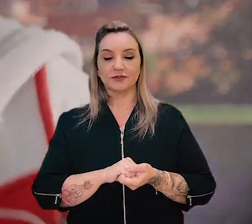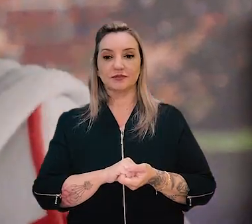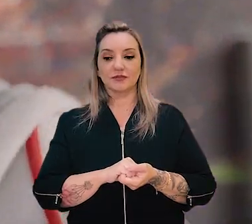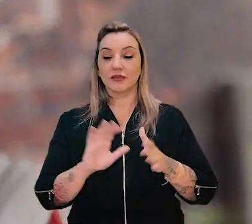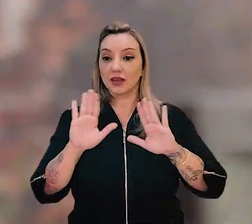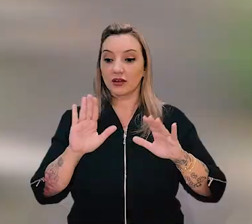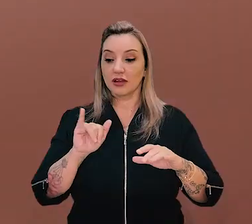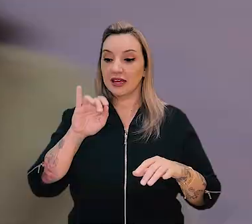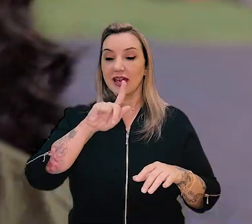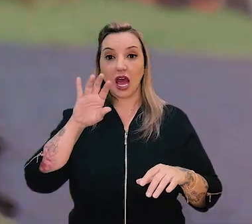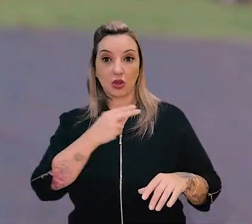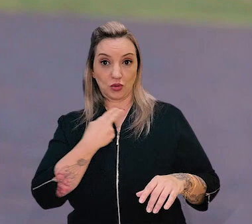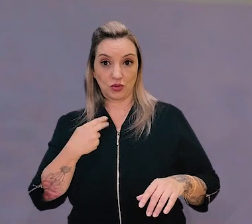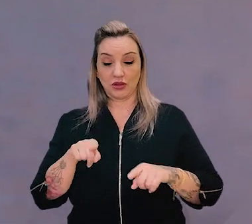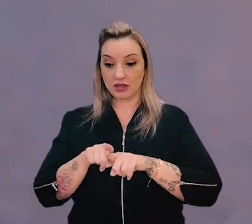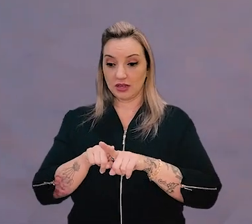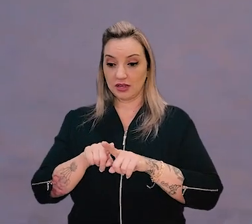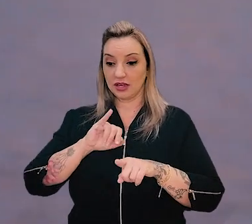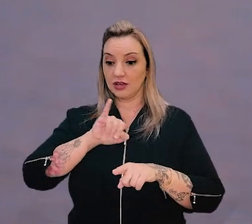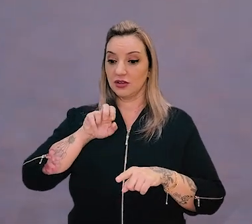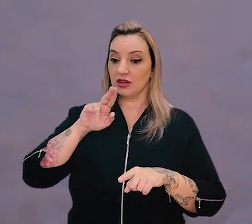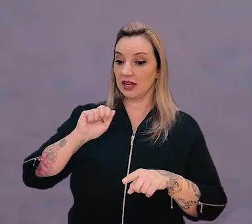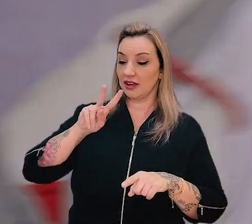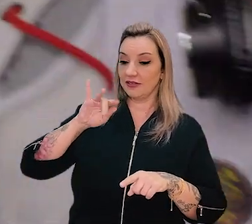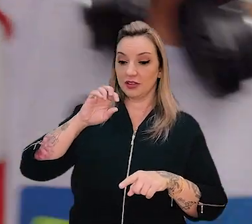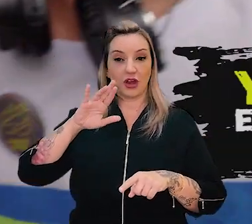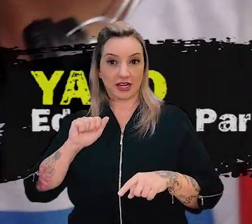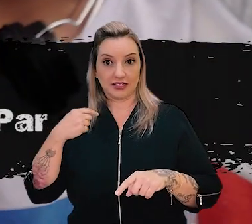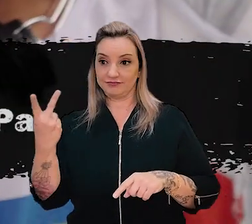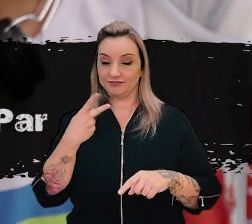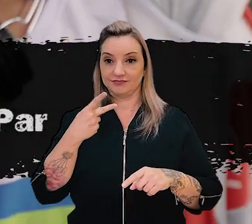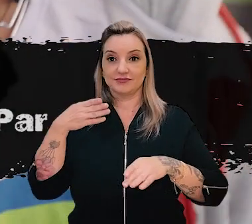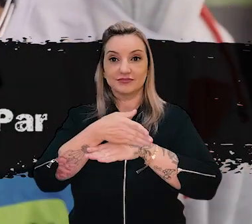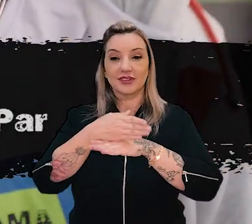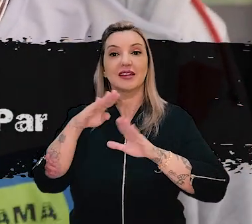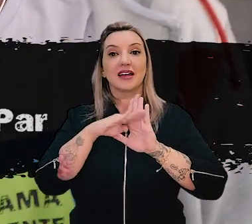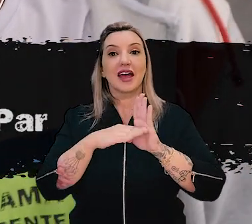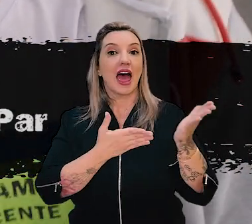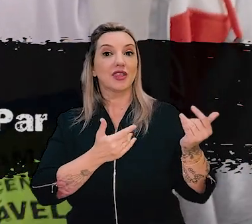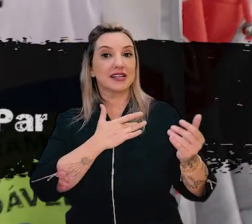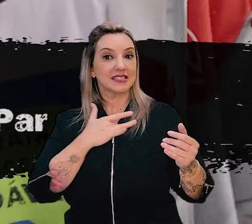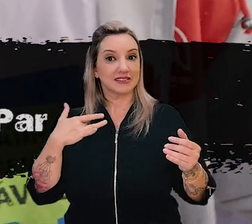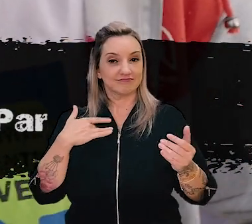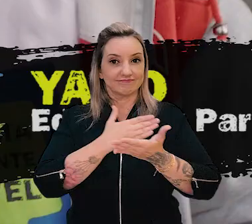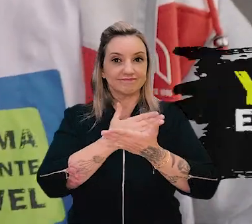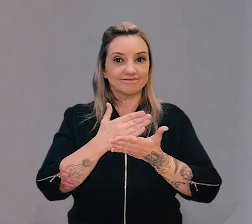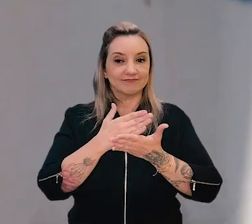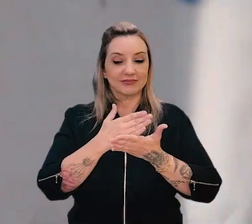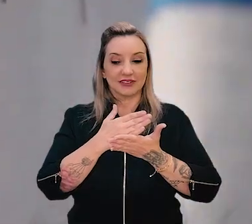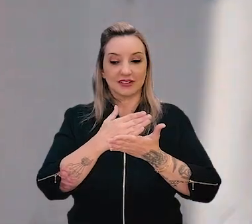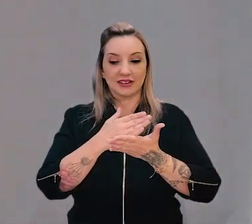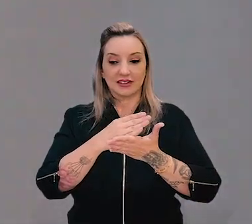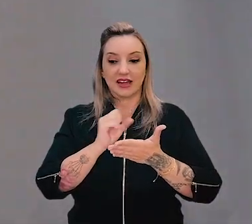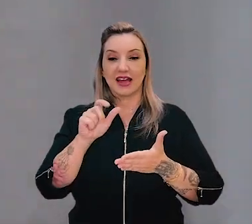Oi, meu nome é Iago. E eu sou a Júlia Vitória. Nós dois fazemos parte do Programa Adolescente Saudável, uma iniciativa da